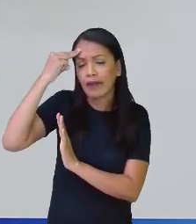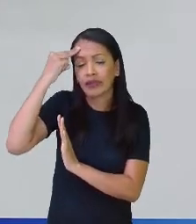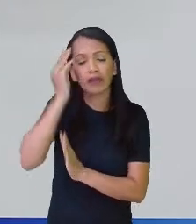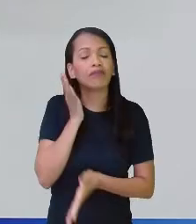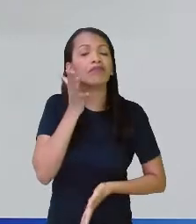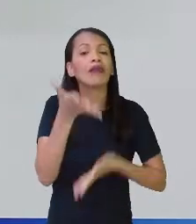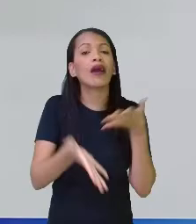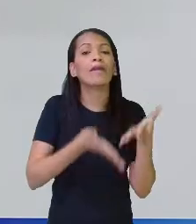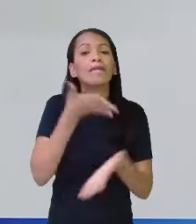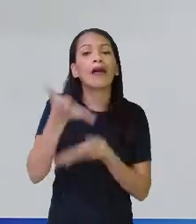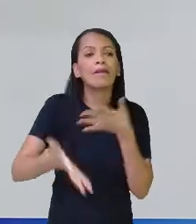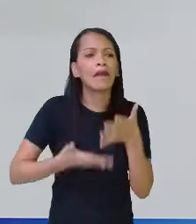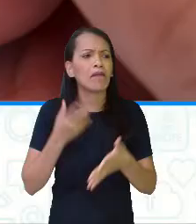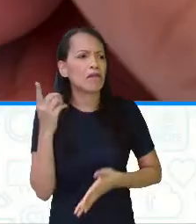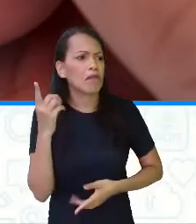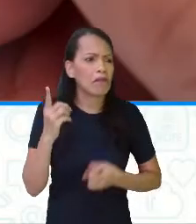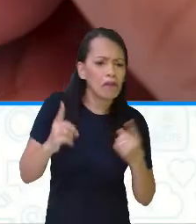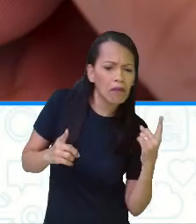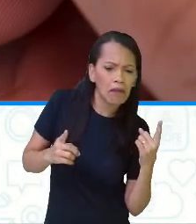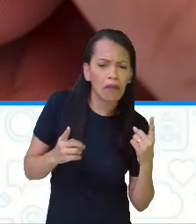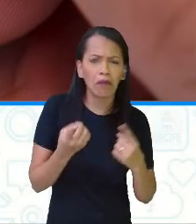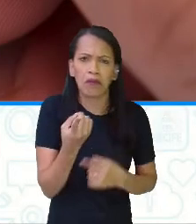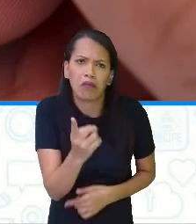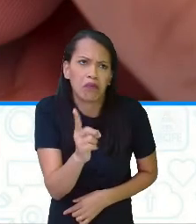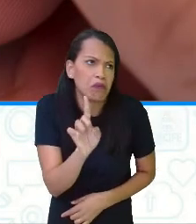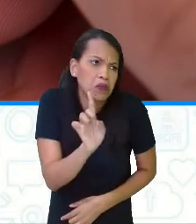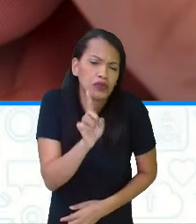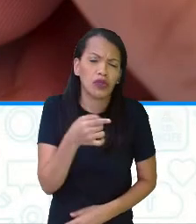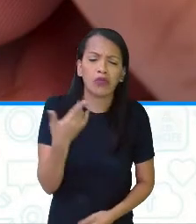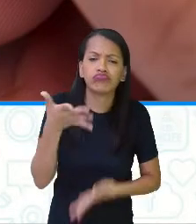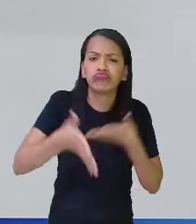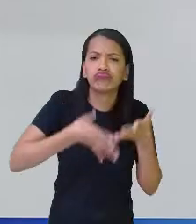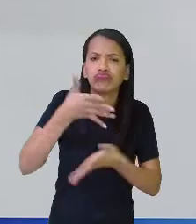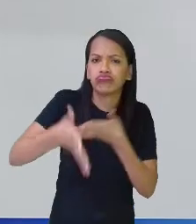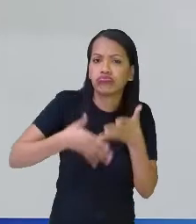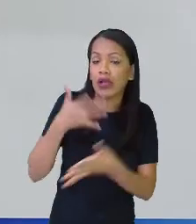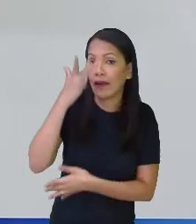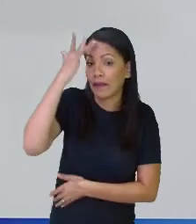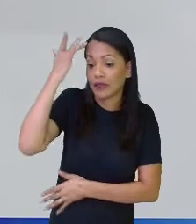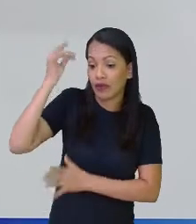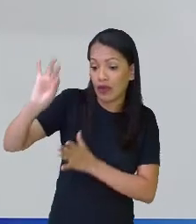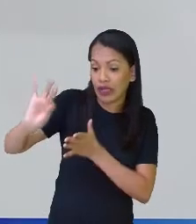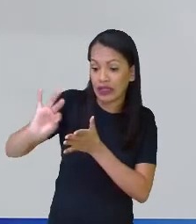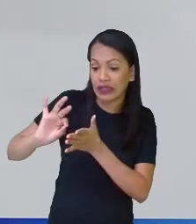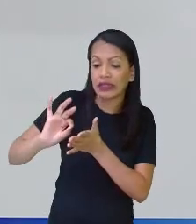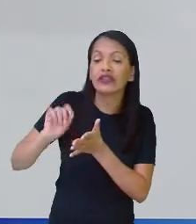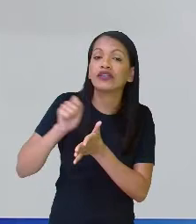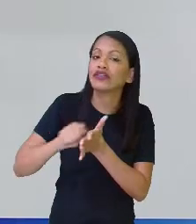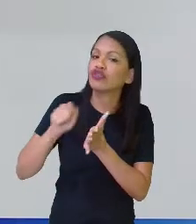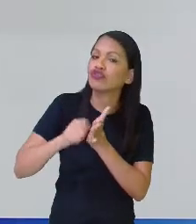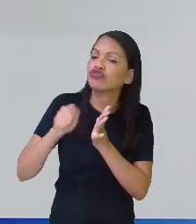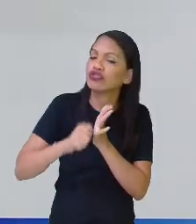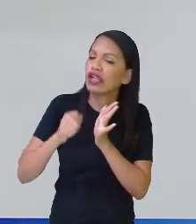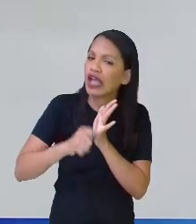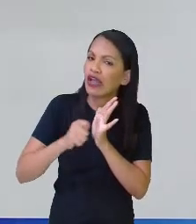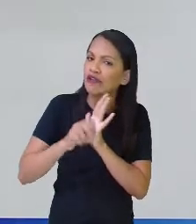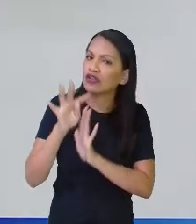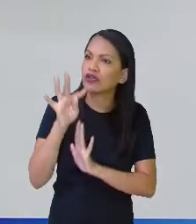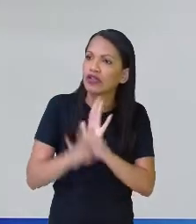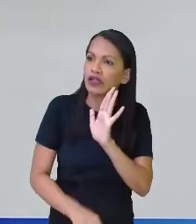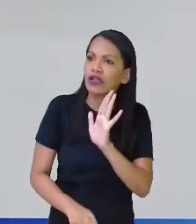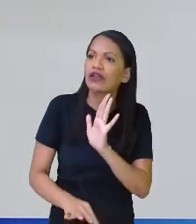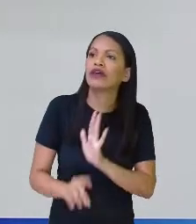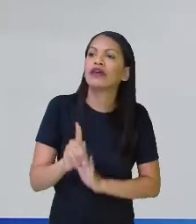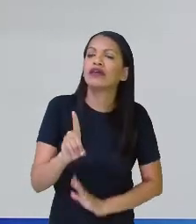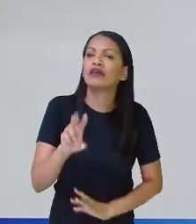maioria, são pertencentes ao gênero narrativo. Então, quem escreve o texto é um dramaturgo. E quem faz a questão